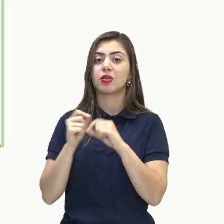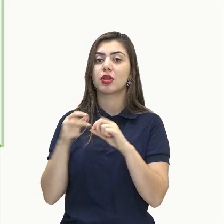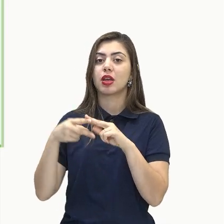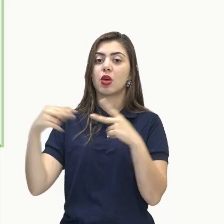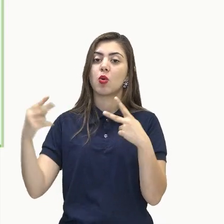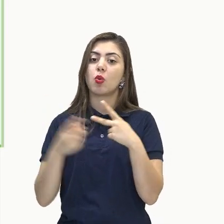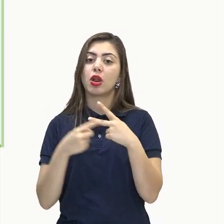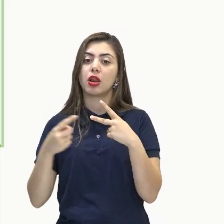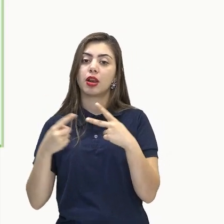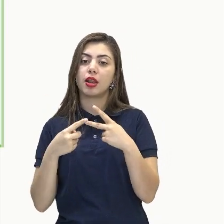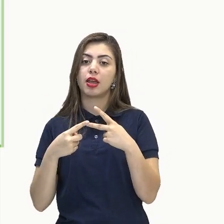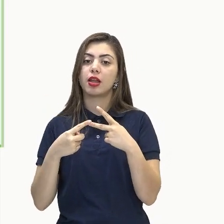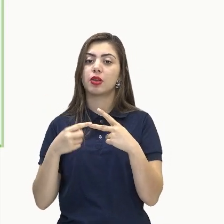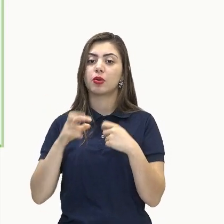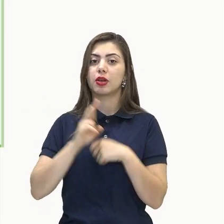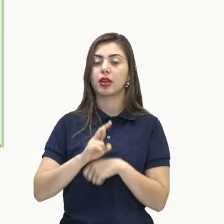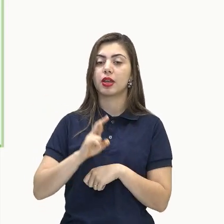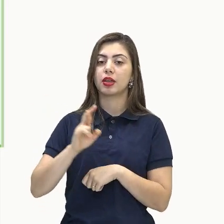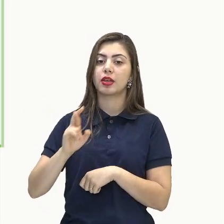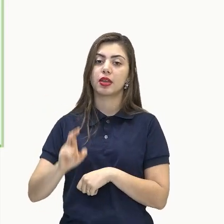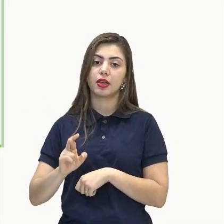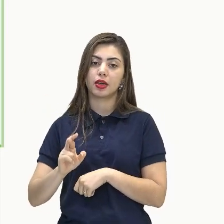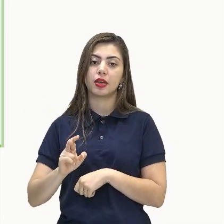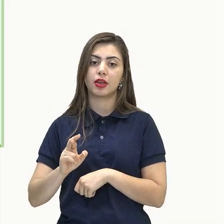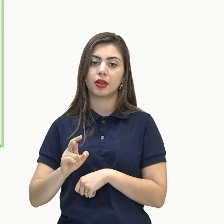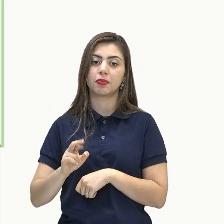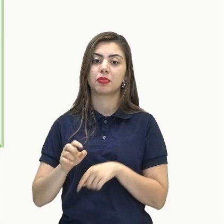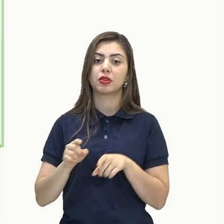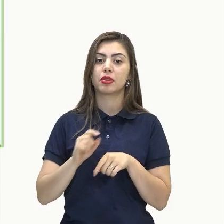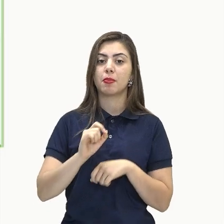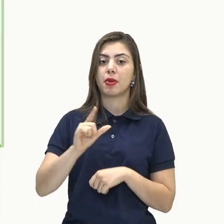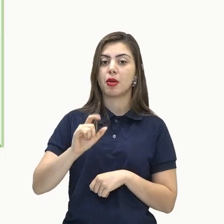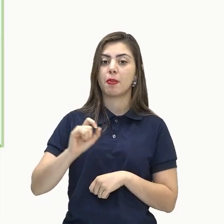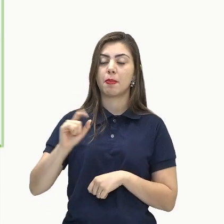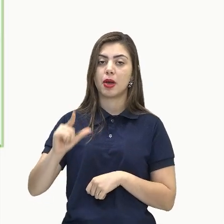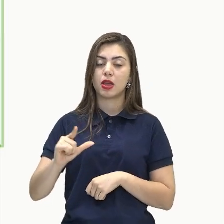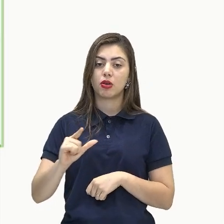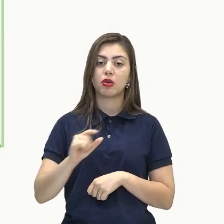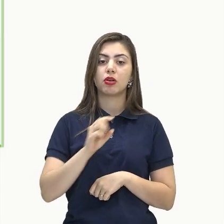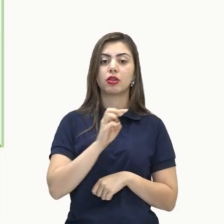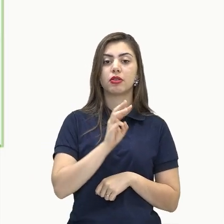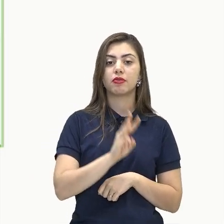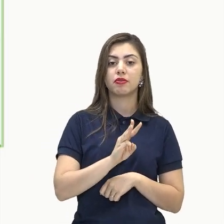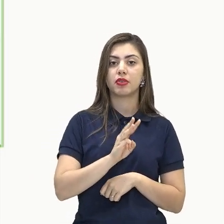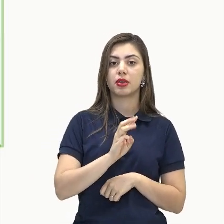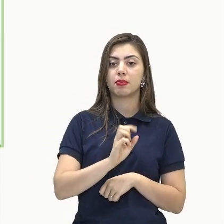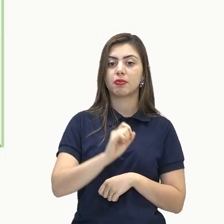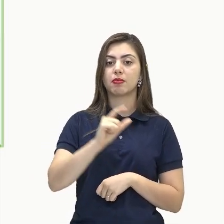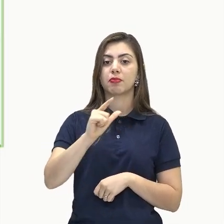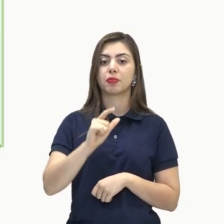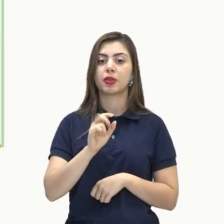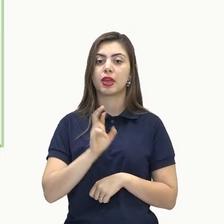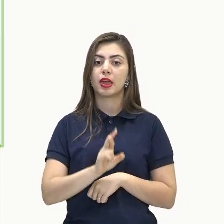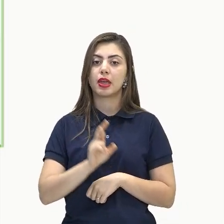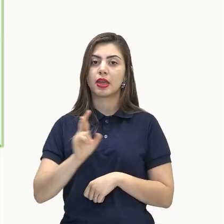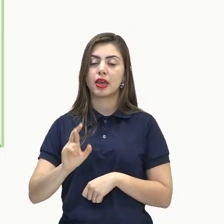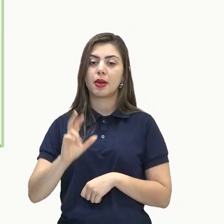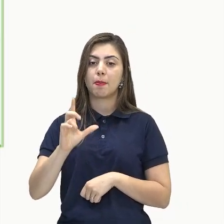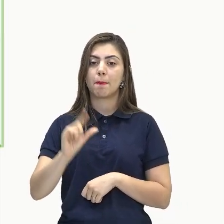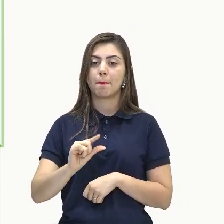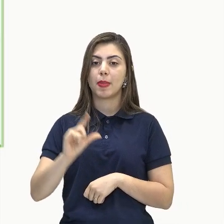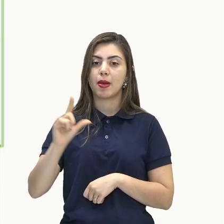Rzão para a característica lisa, Vzão para a coloração amarela, Rzinho quando